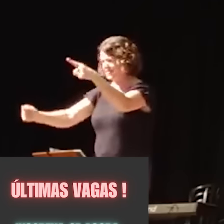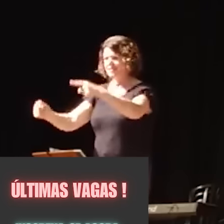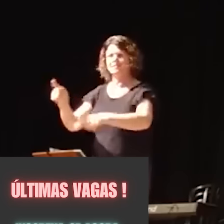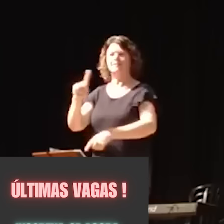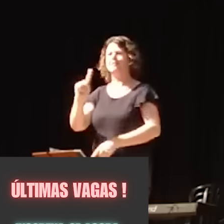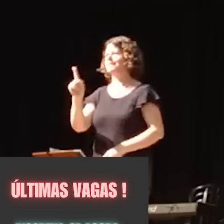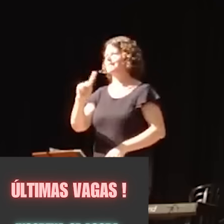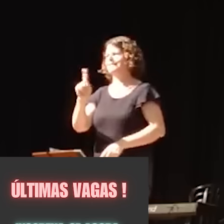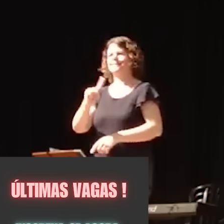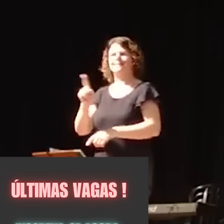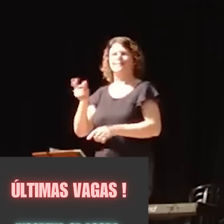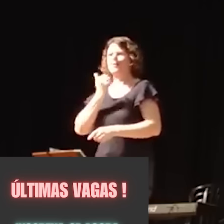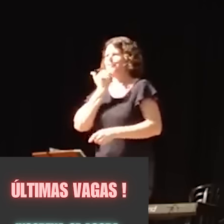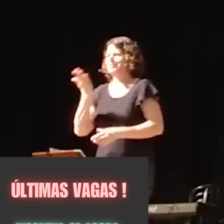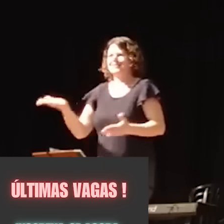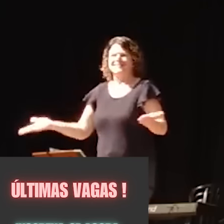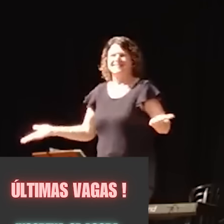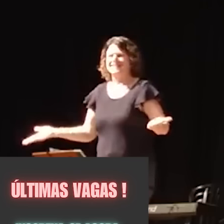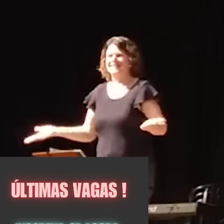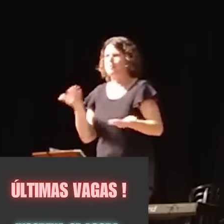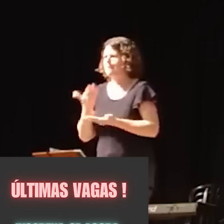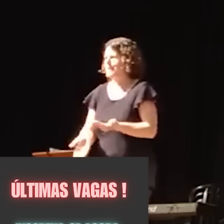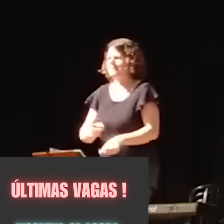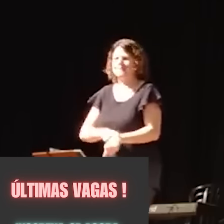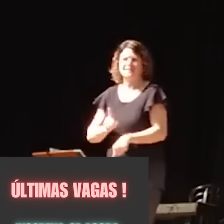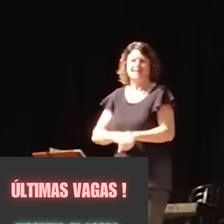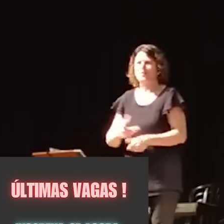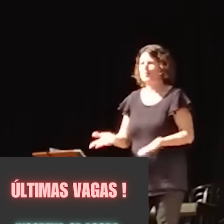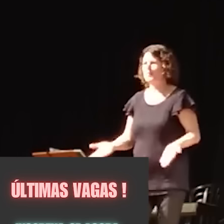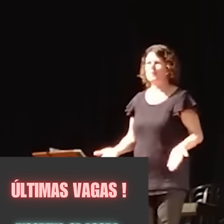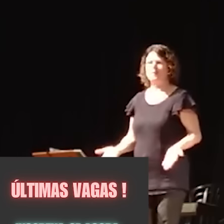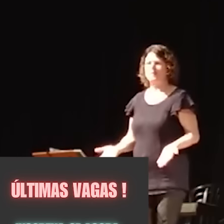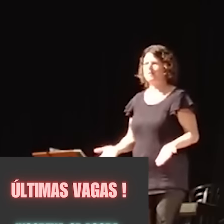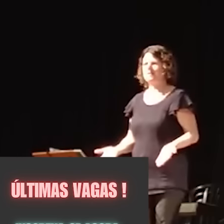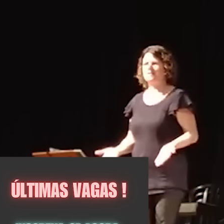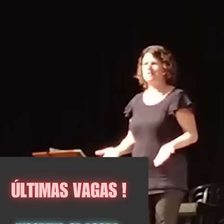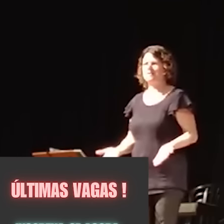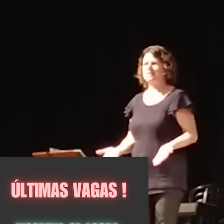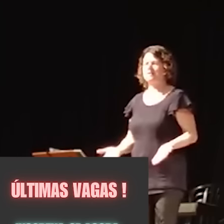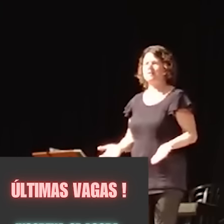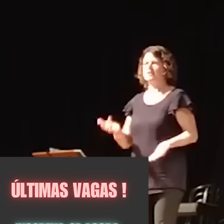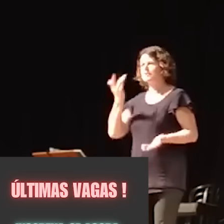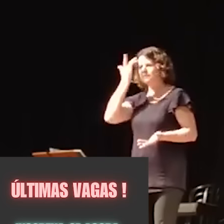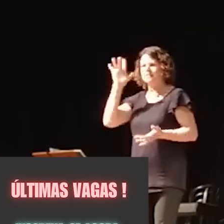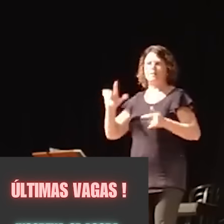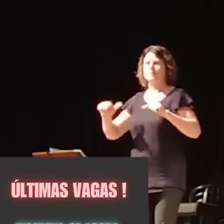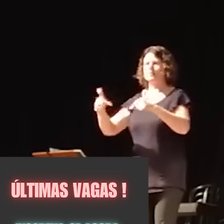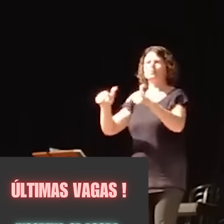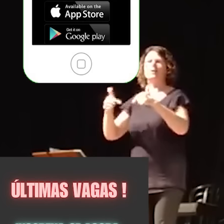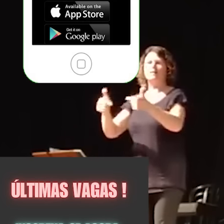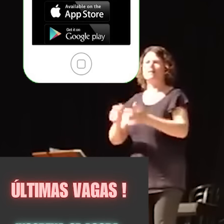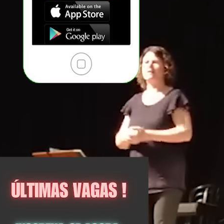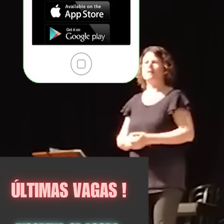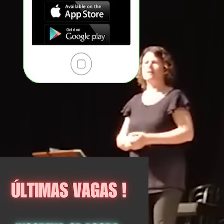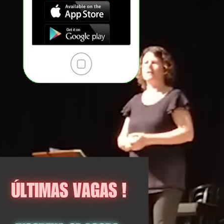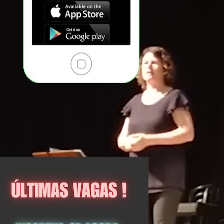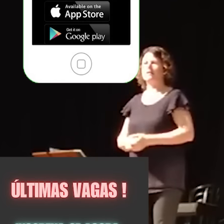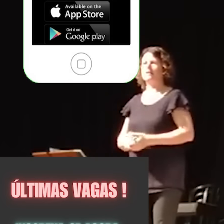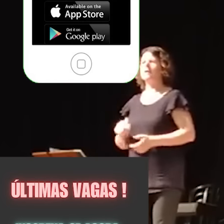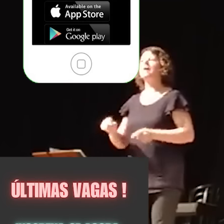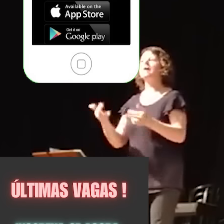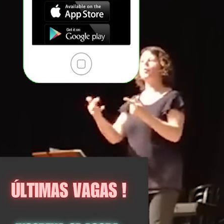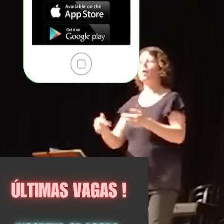o tempo você tá dando tiro e onde onde não tem gente você atingir o que que